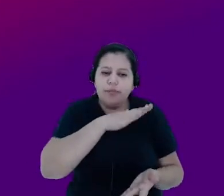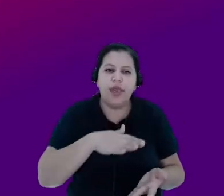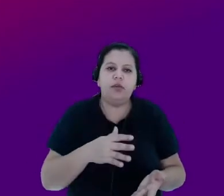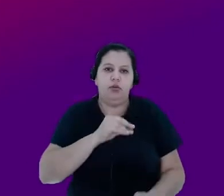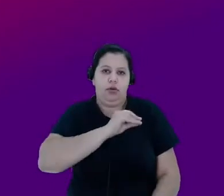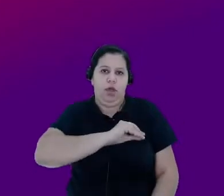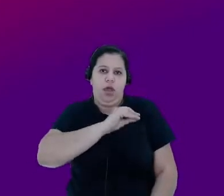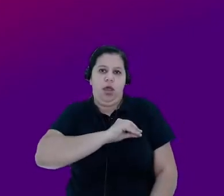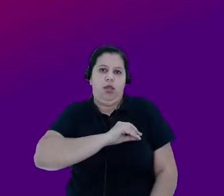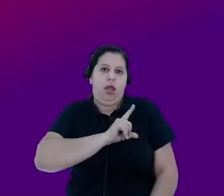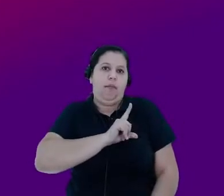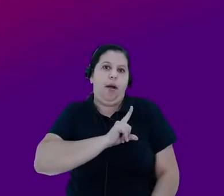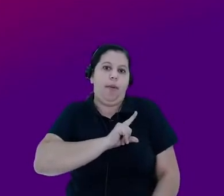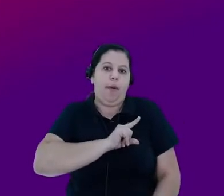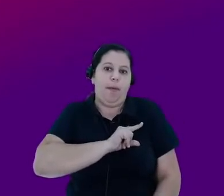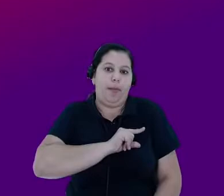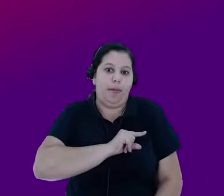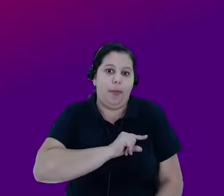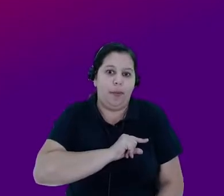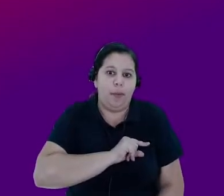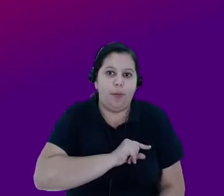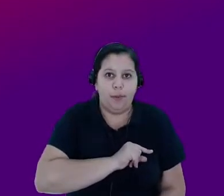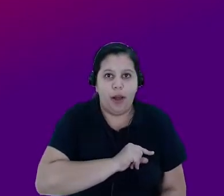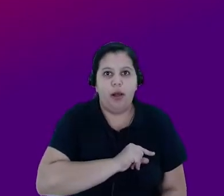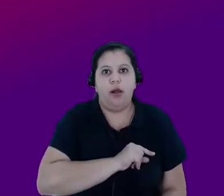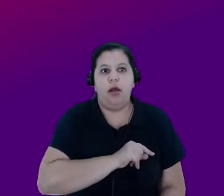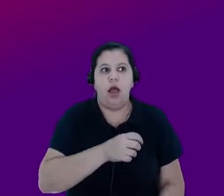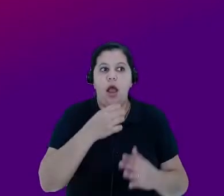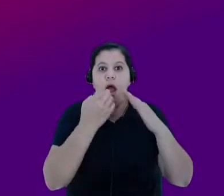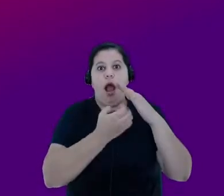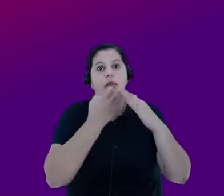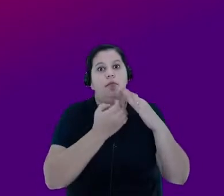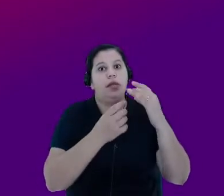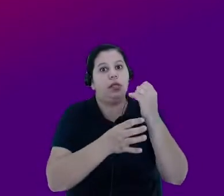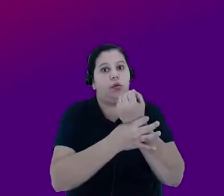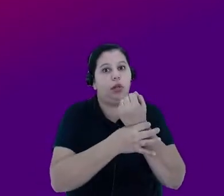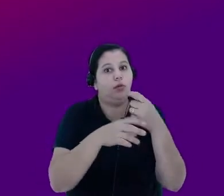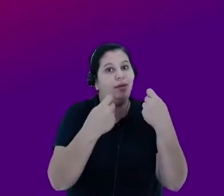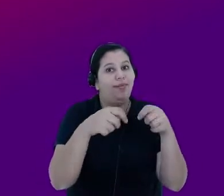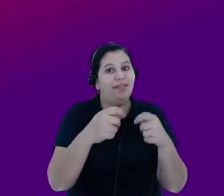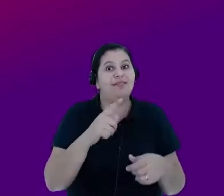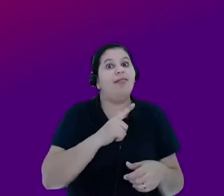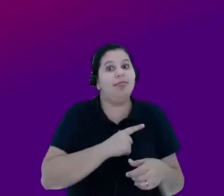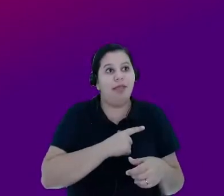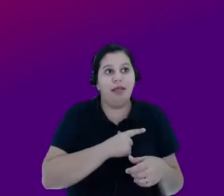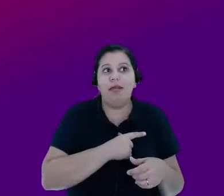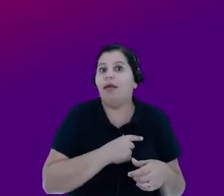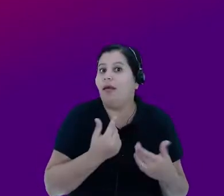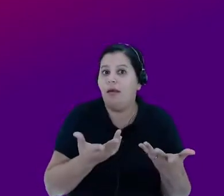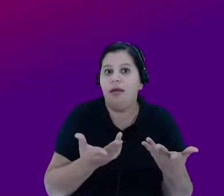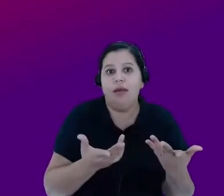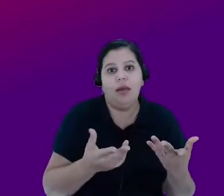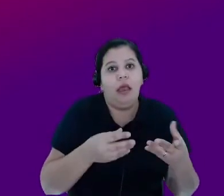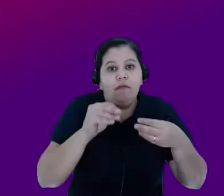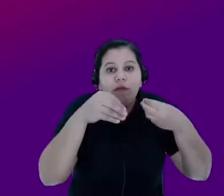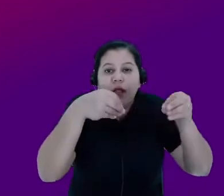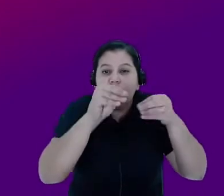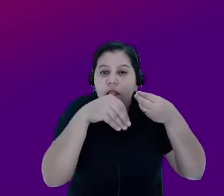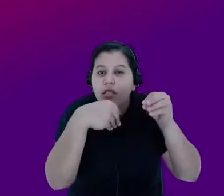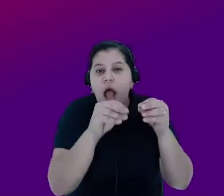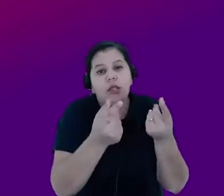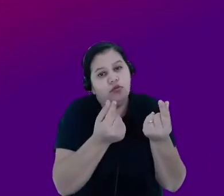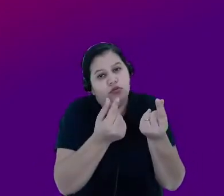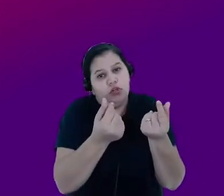as seguradoras elas precisam ter em seu portfólio produtos mais acessíveis, até serem mais flexíveis, né, com o